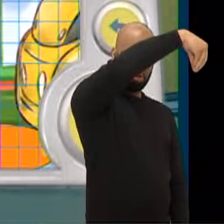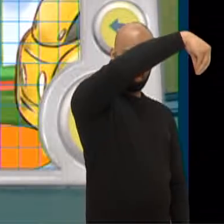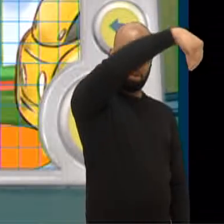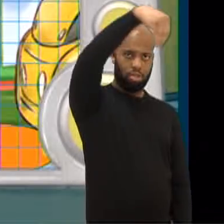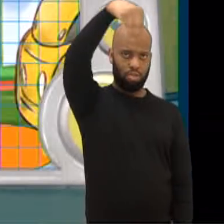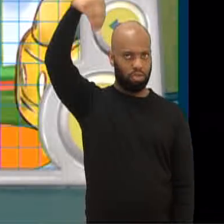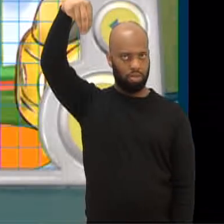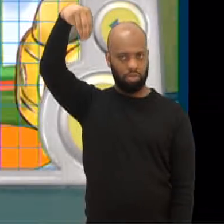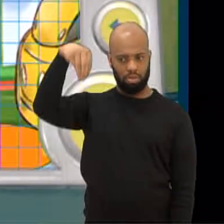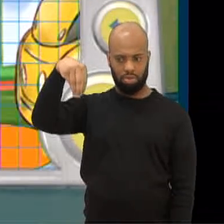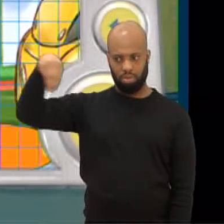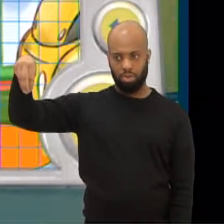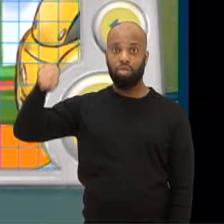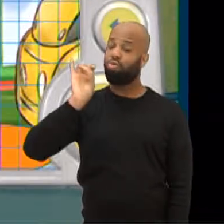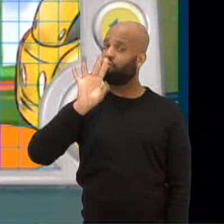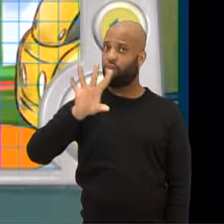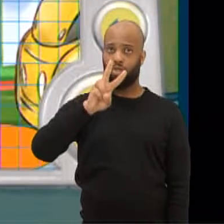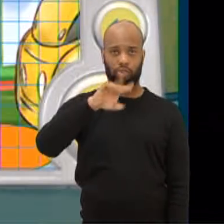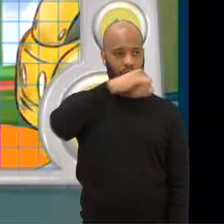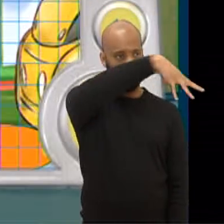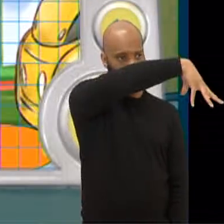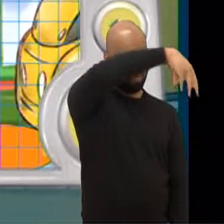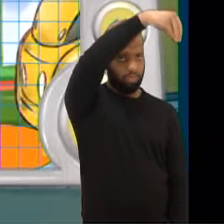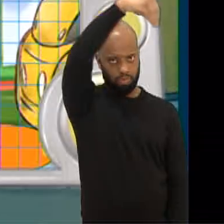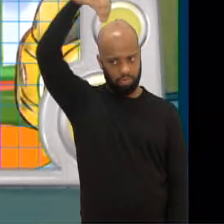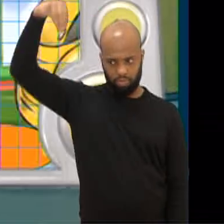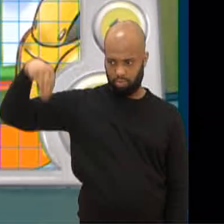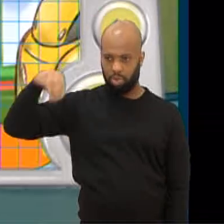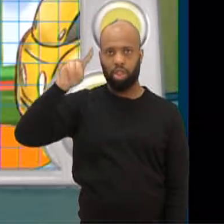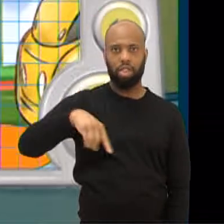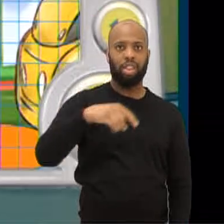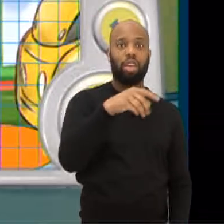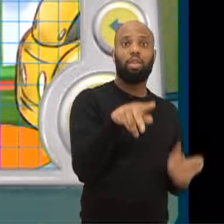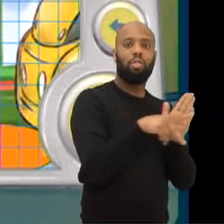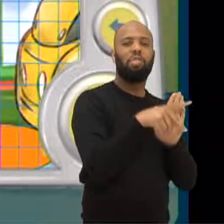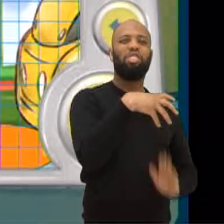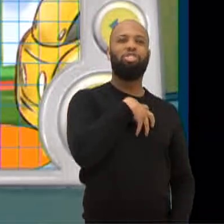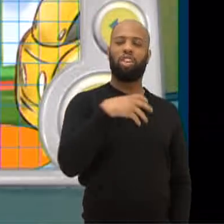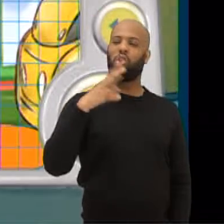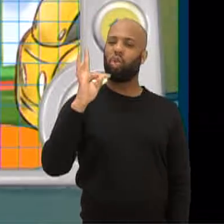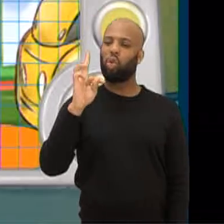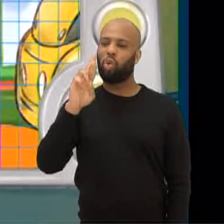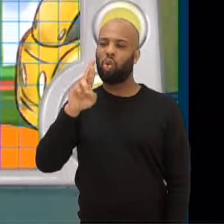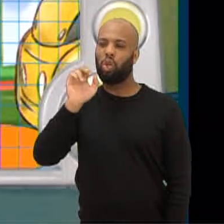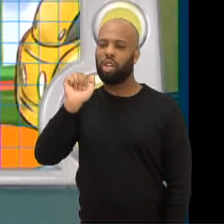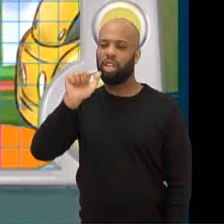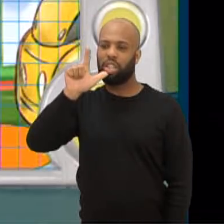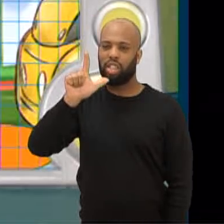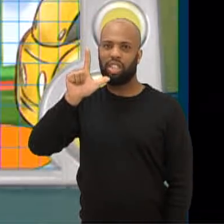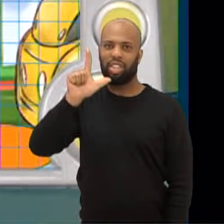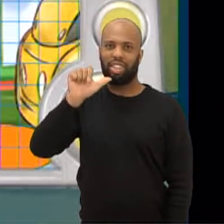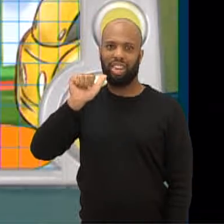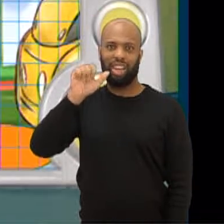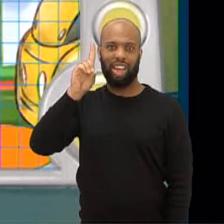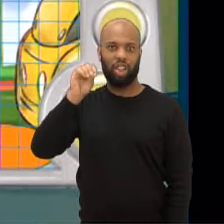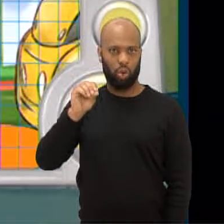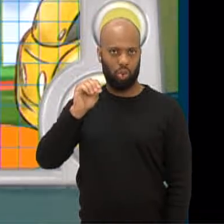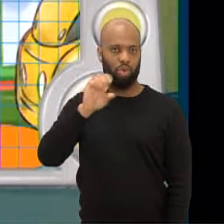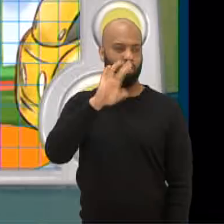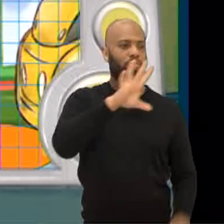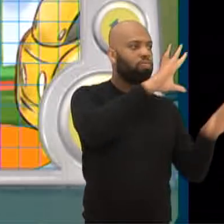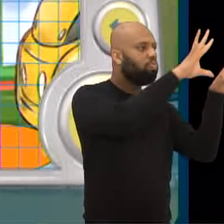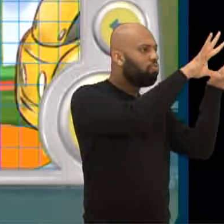pode deduzir que ela só vai ser transladada daqui para cá. Ela só é feita, só vai